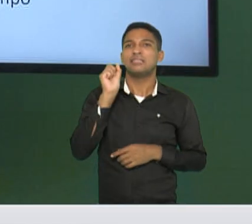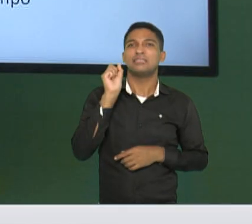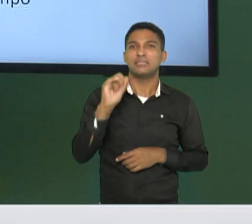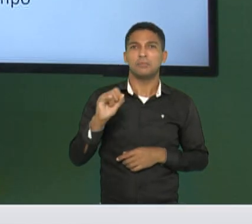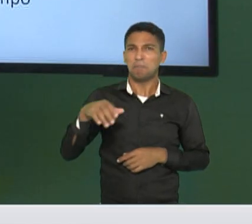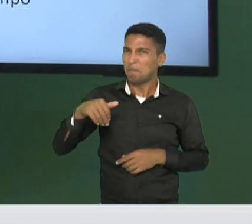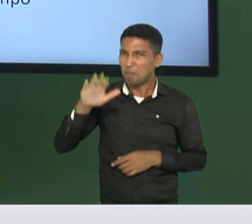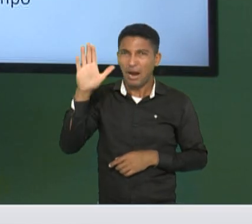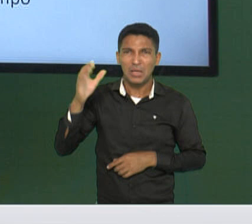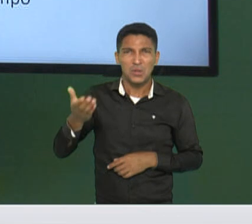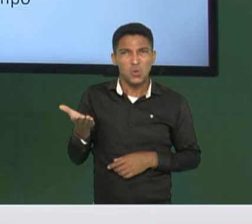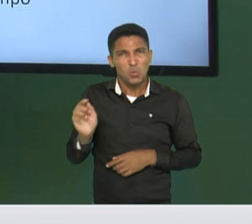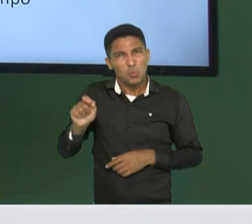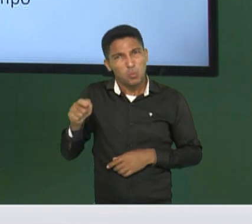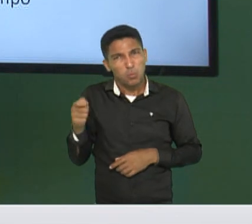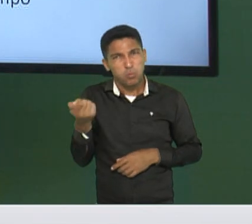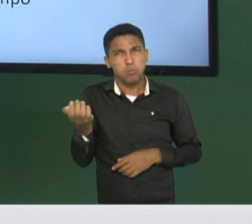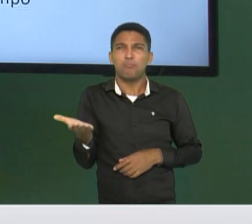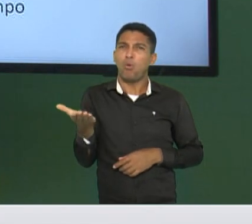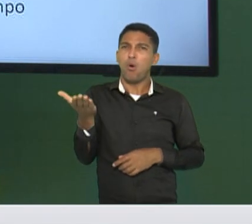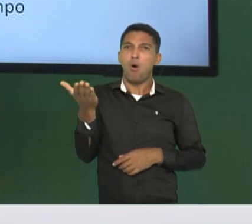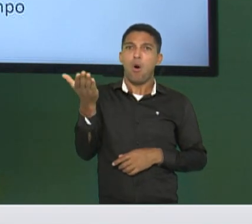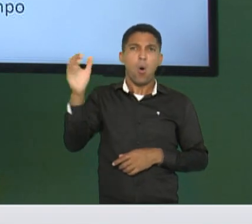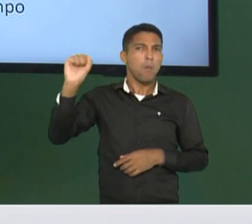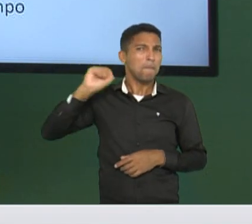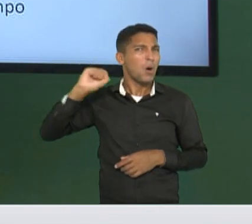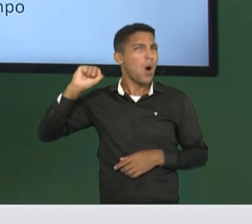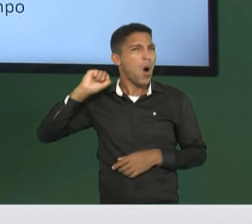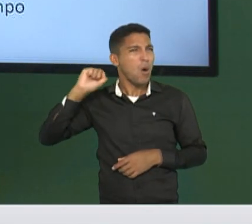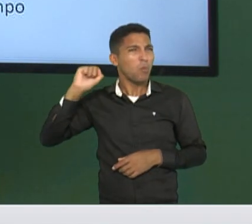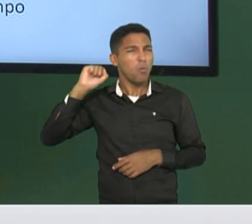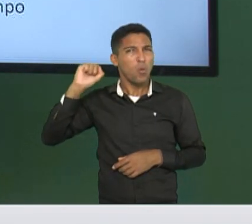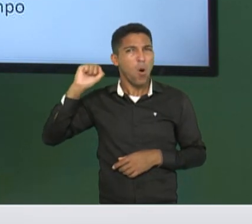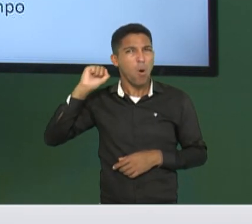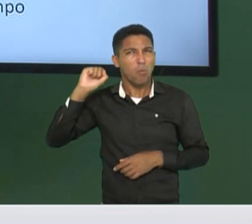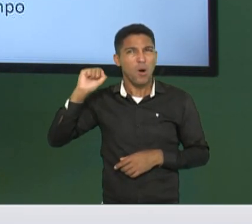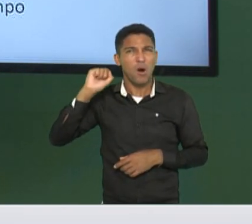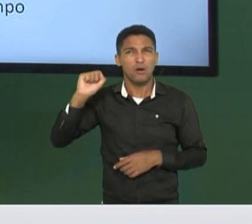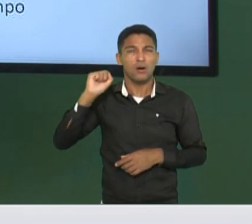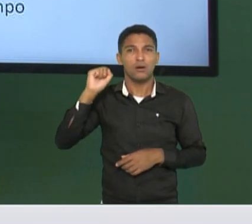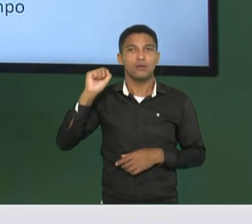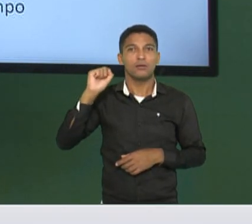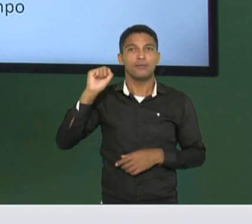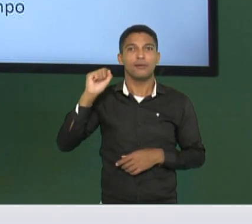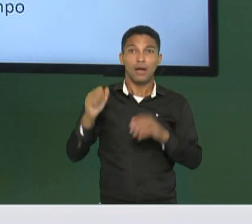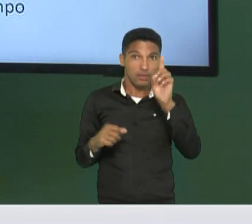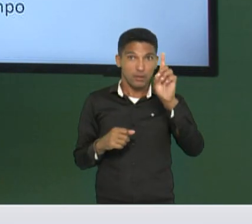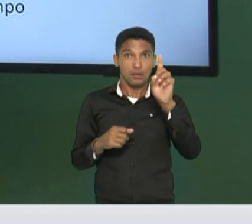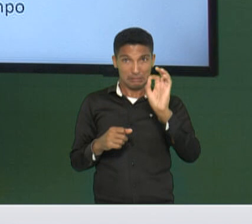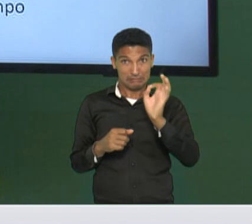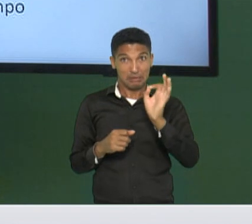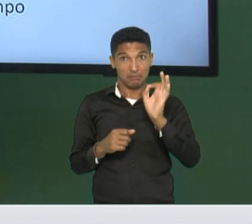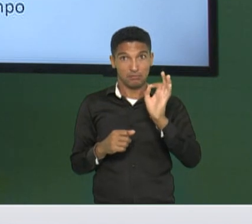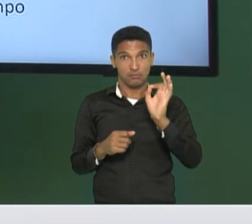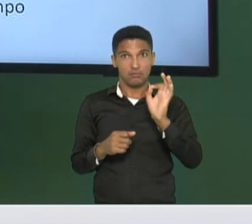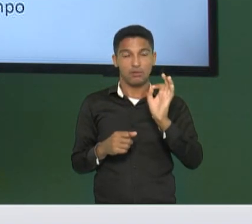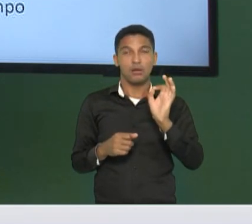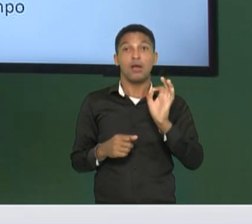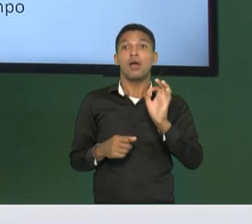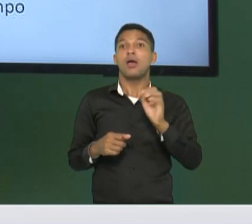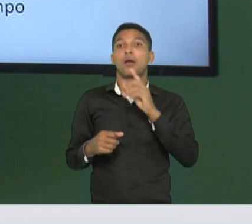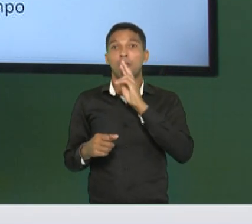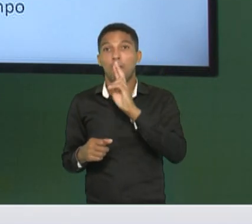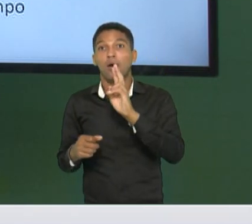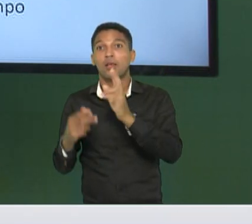está certo, né? Então, a única errada aqui é a letra C, porque 115 decibéis o negócio já está bem complicado,